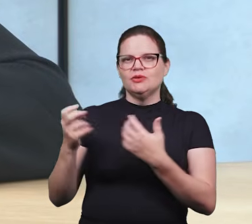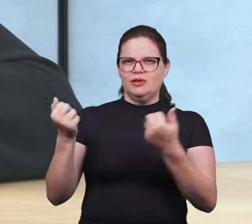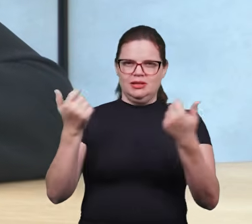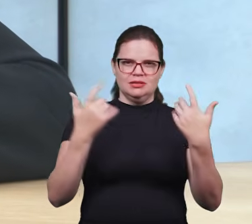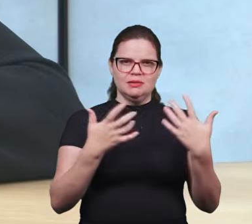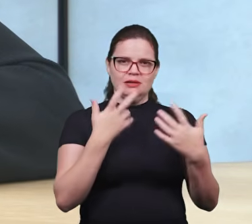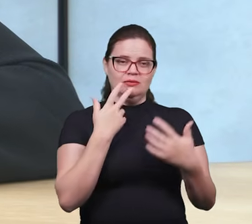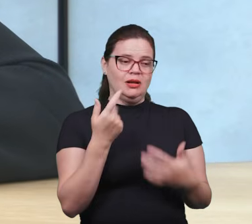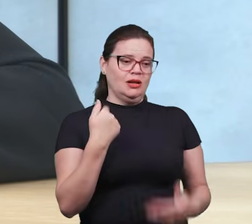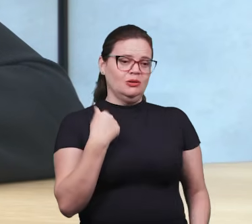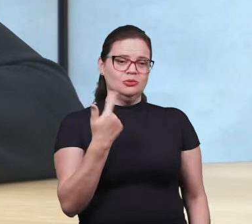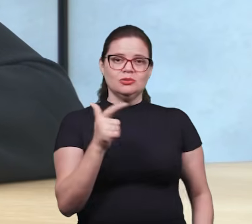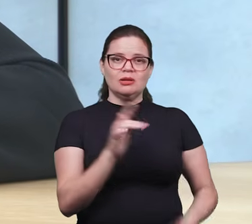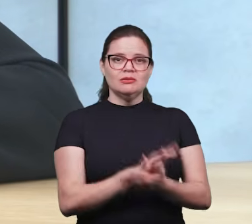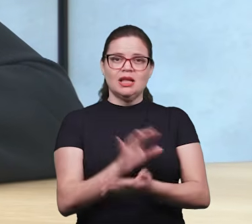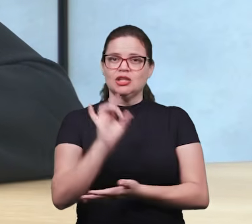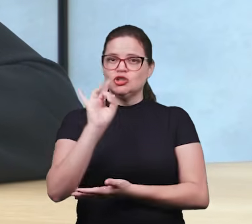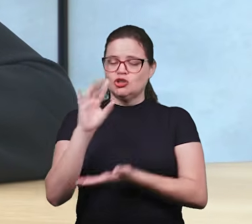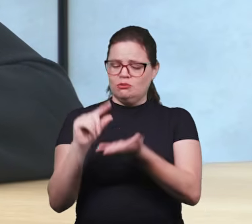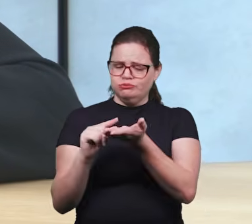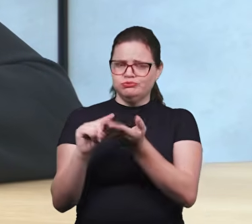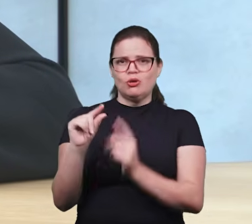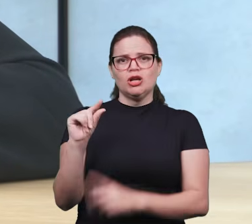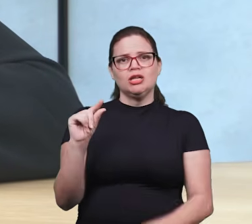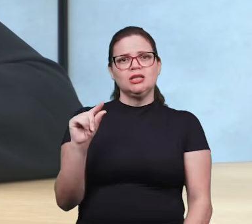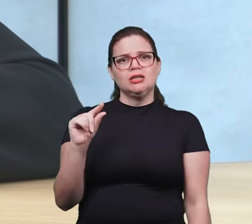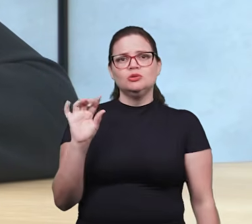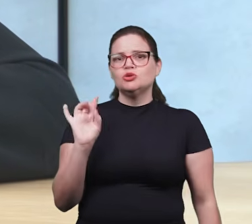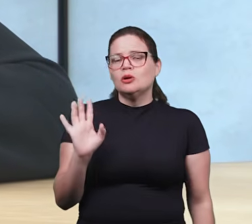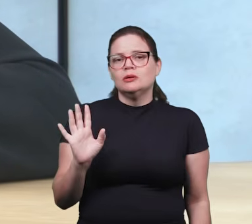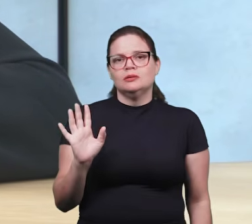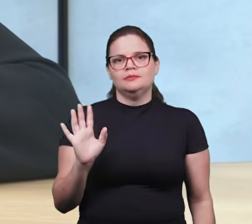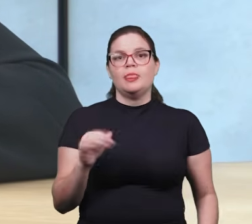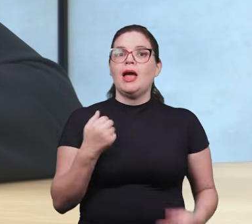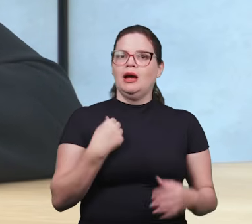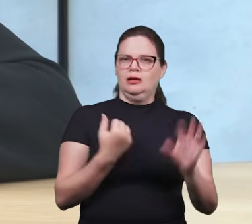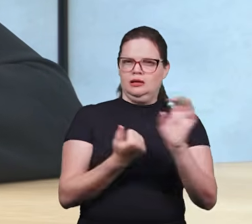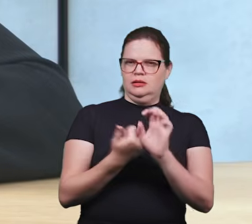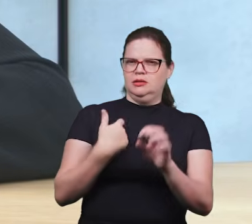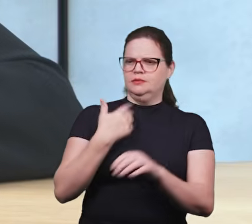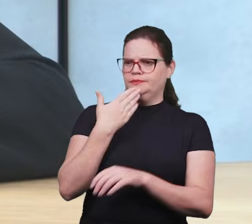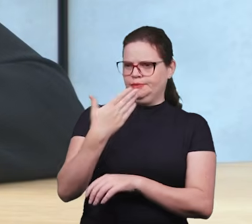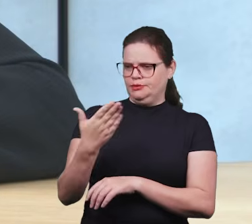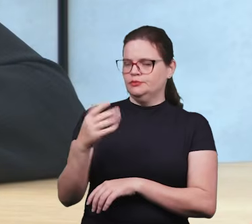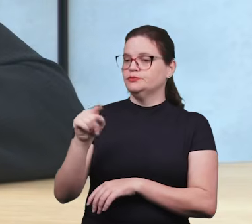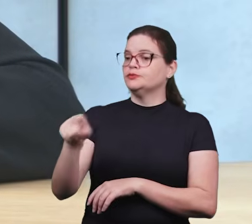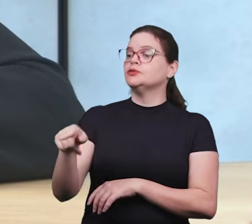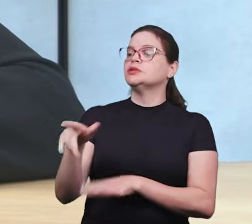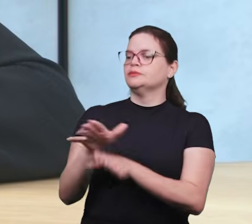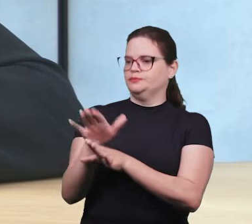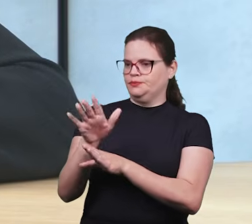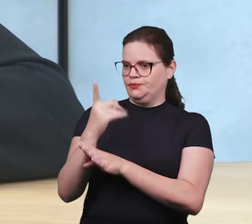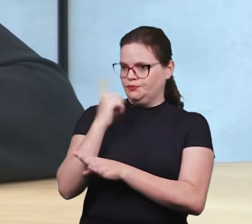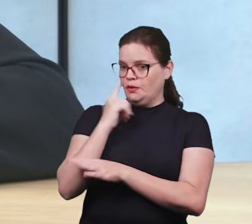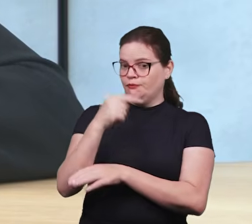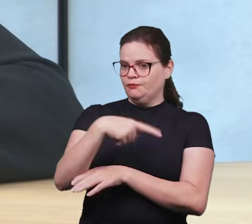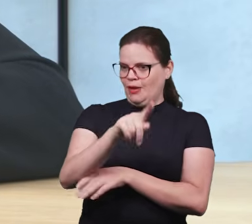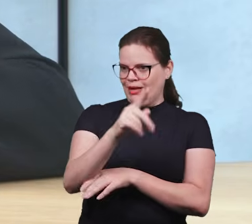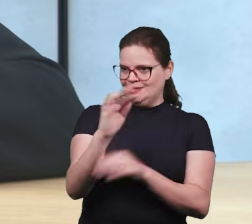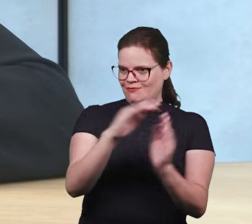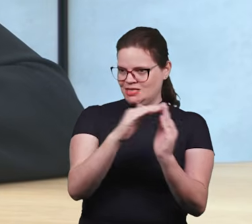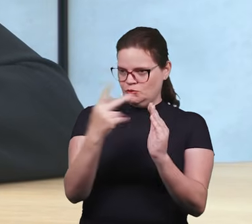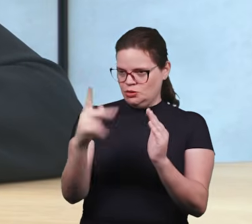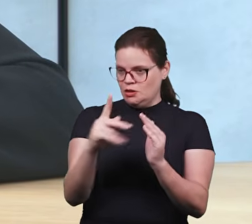uma orientação. Primeira orientação: vai, pede para ti vaso emprestado. Qual que é o momento que nós estamos vivendo